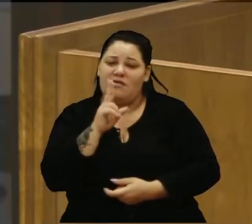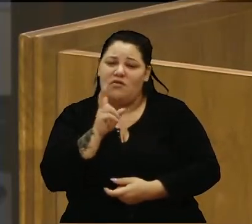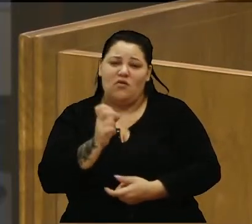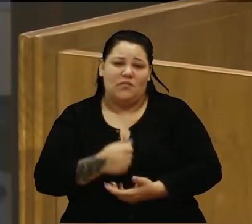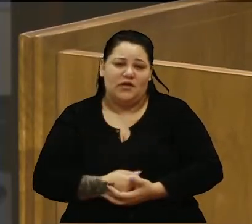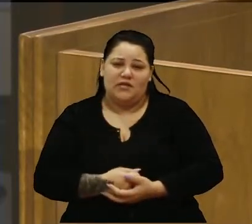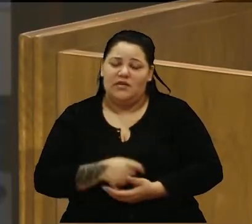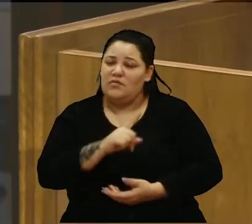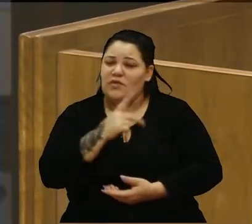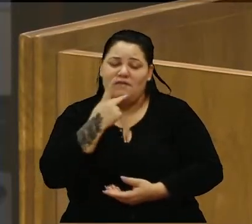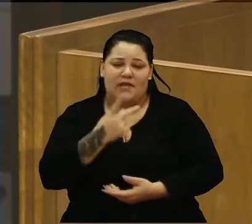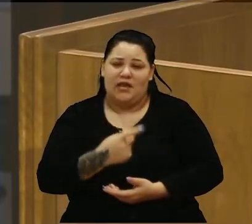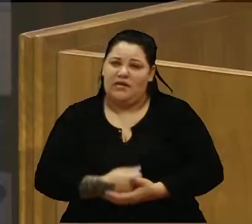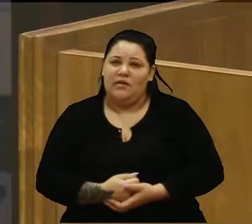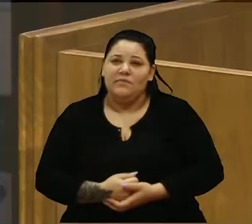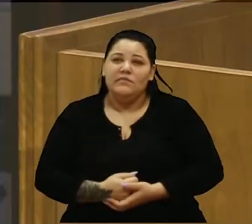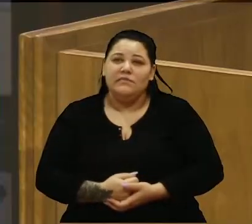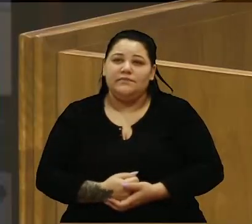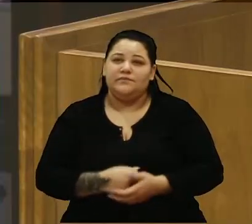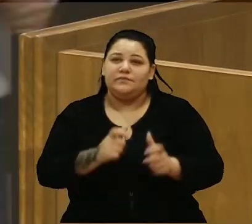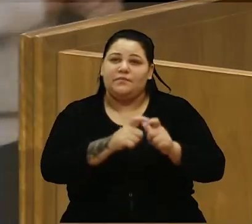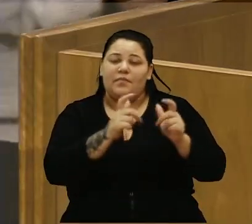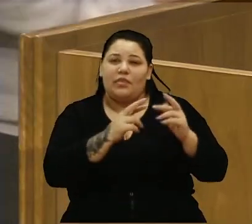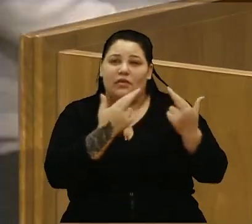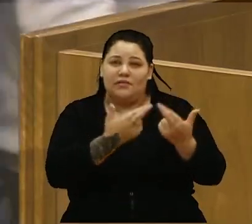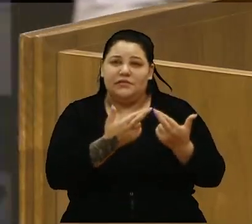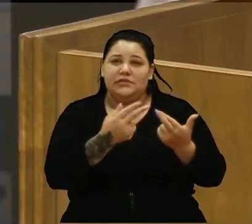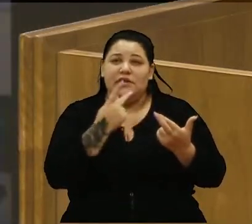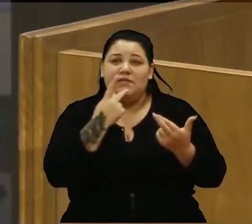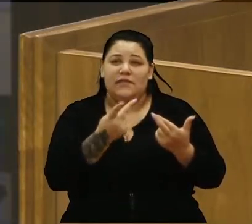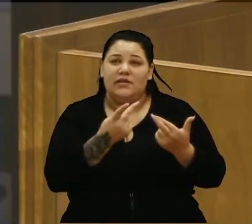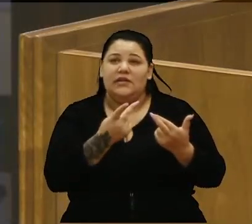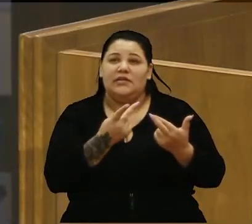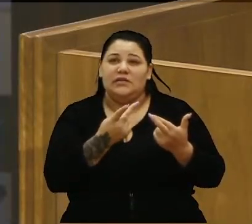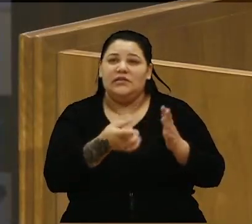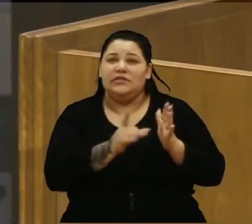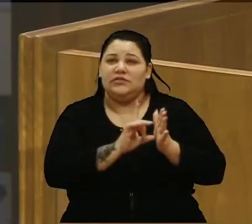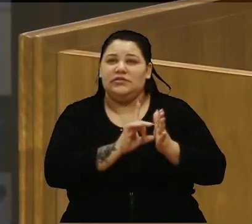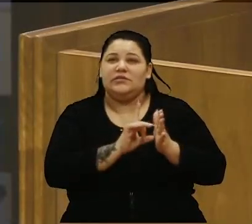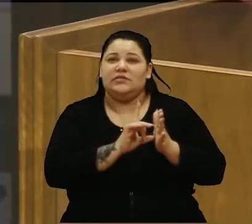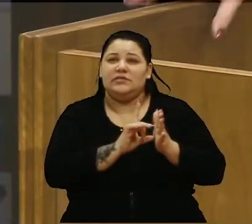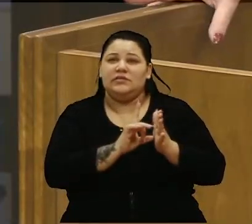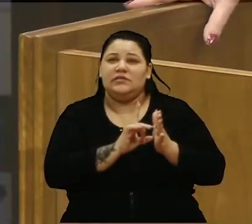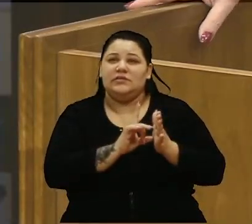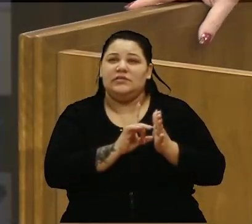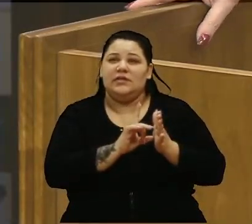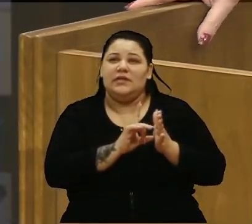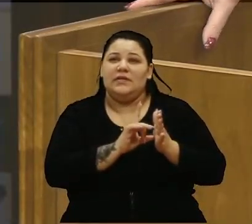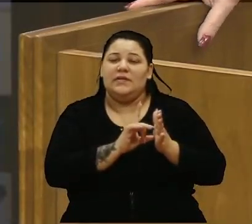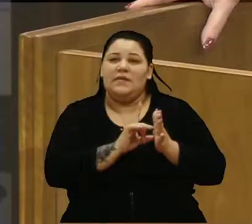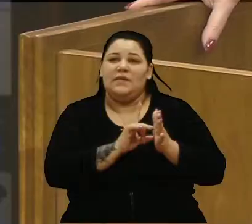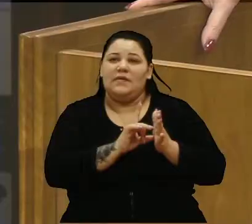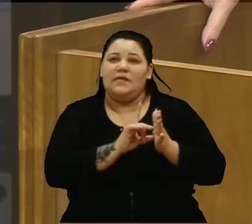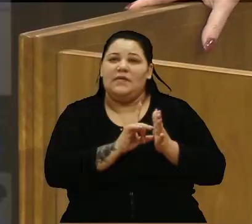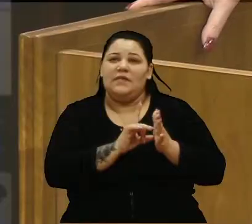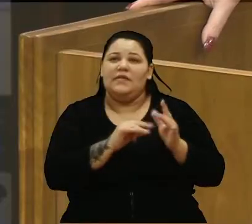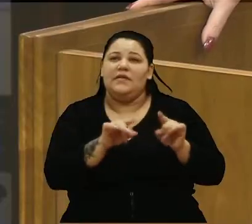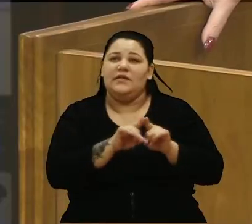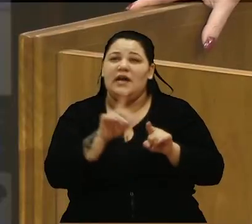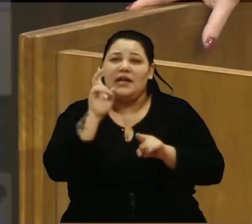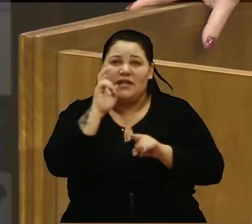nem falar hoje no grande expediente. Eu ia falar na declaração de líder, eu ia falar no meu grande expediente da